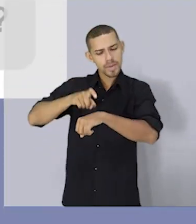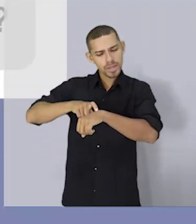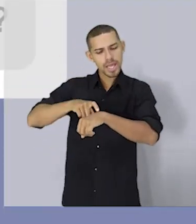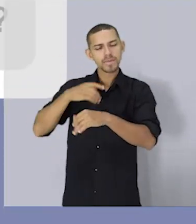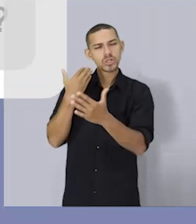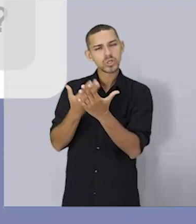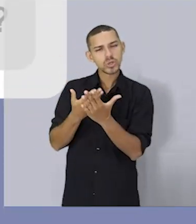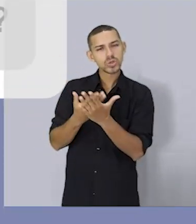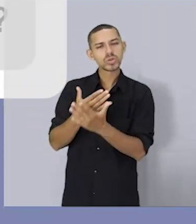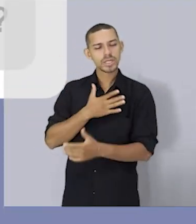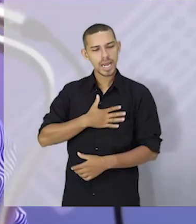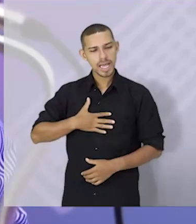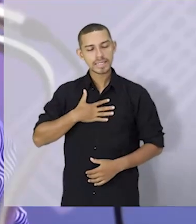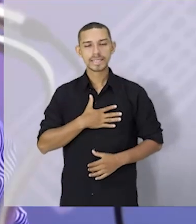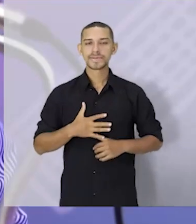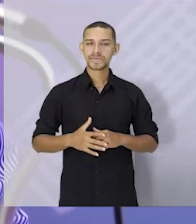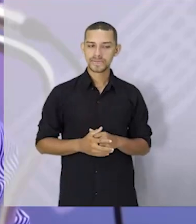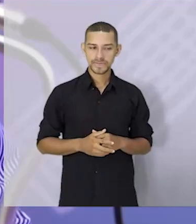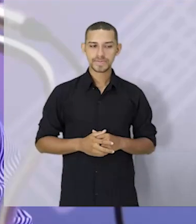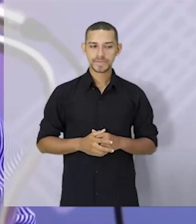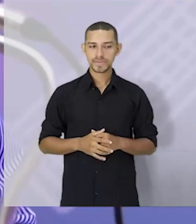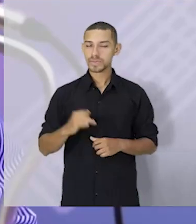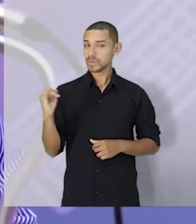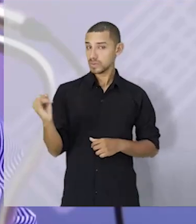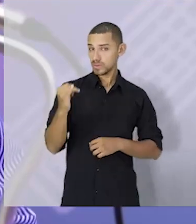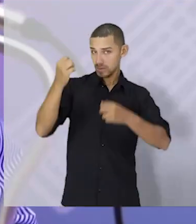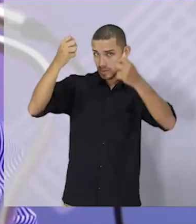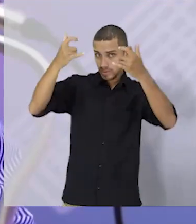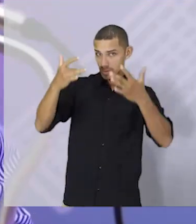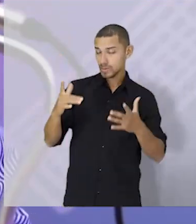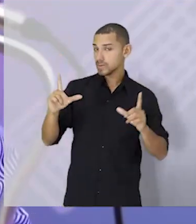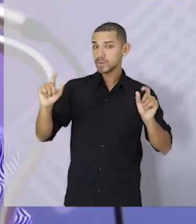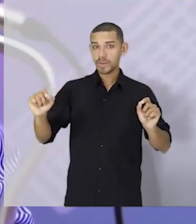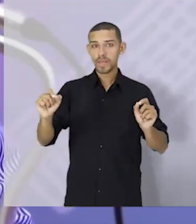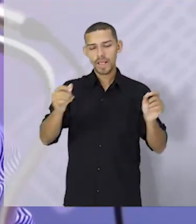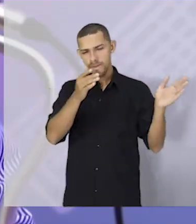estudo e lazer? É importante estabelecer uma